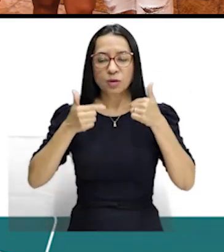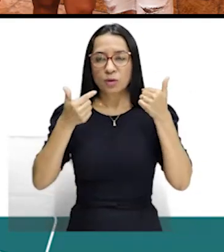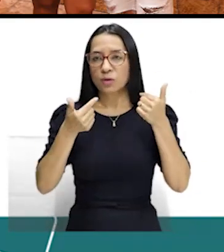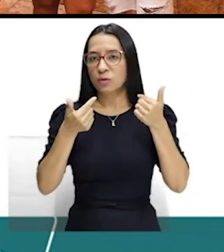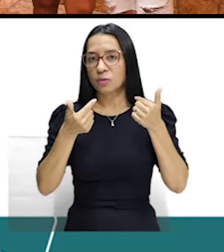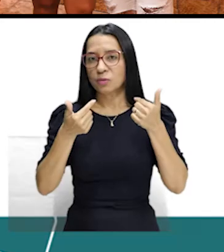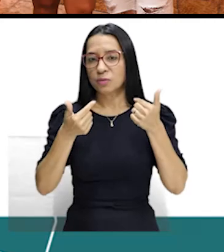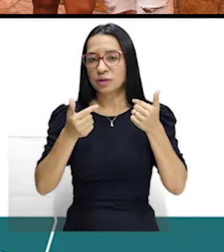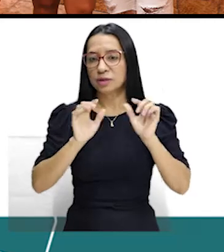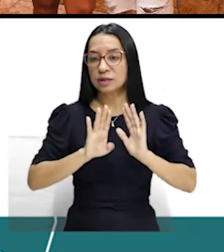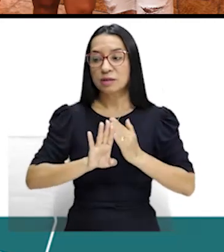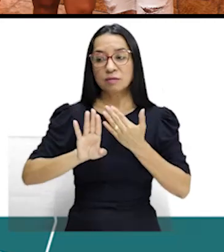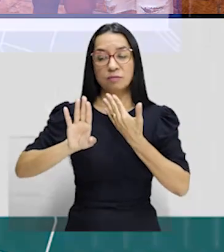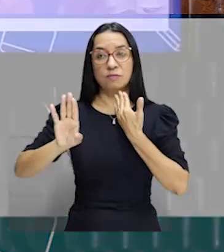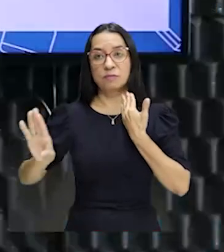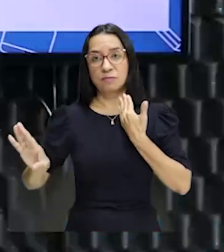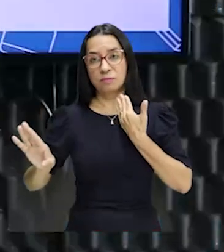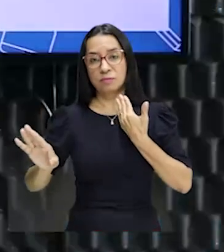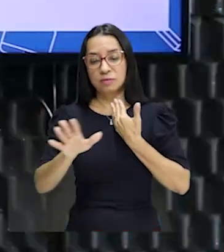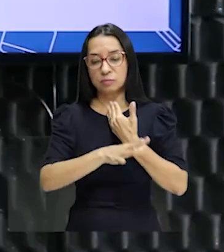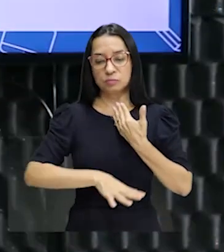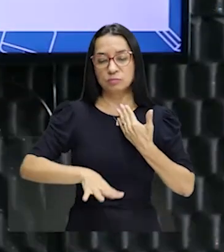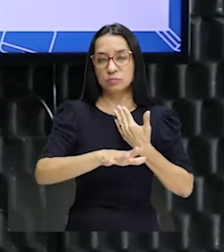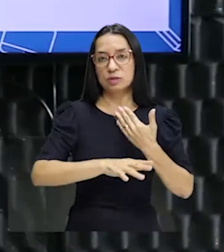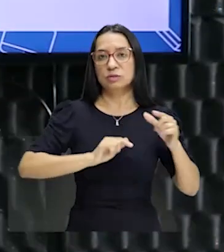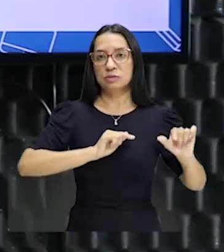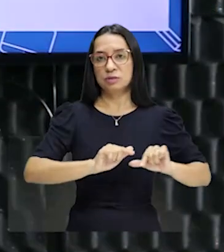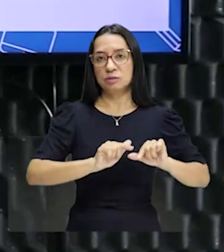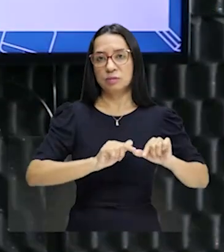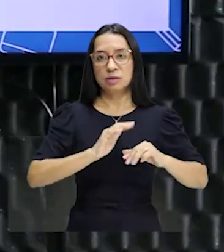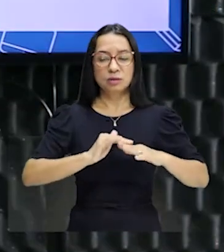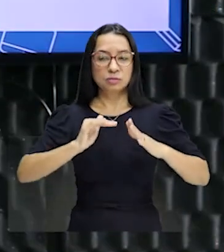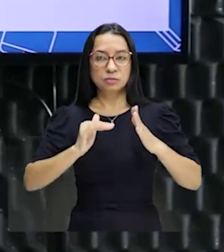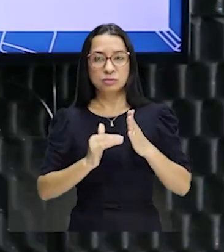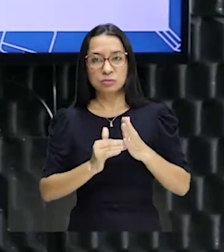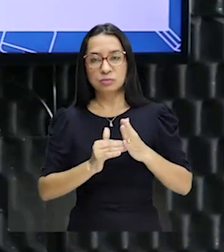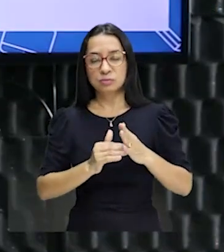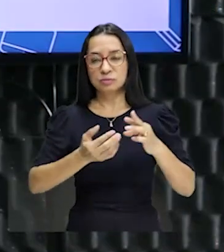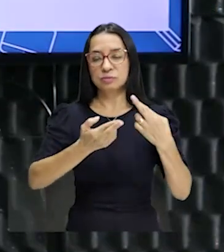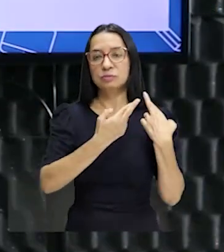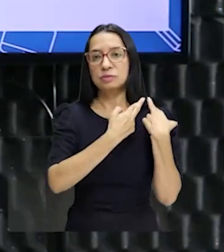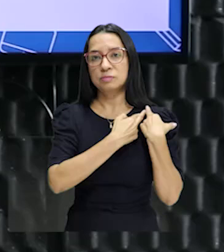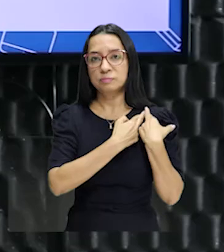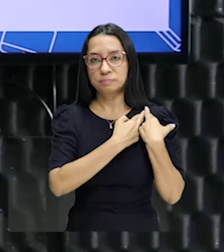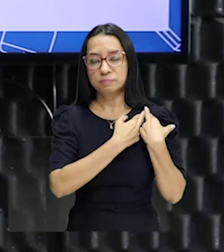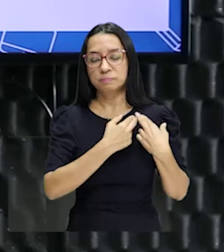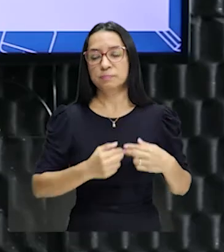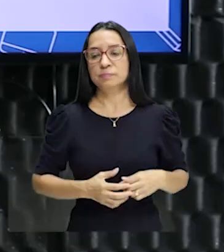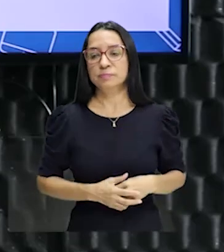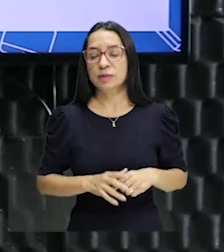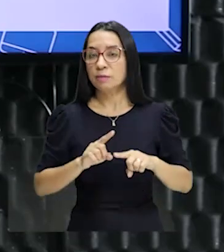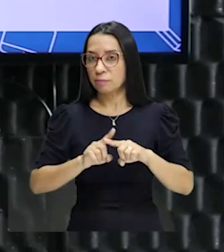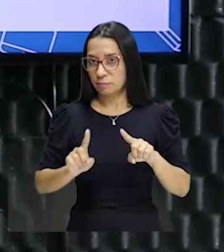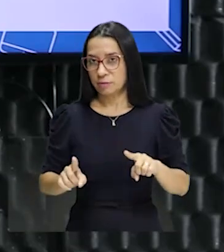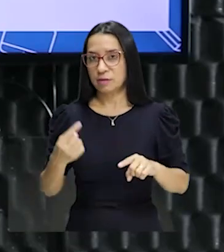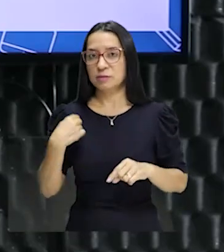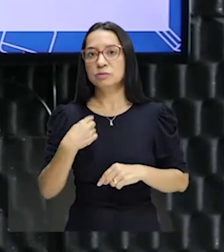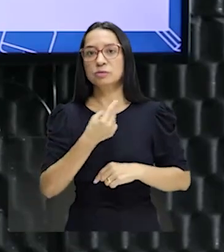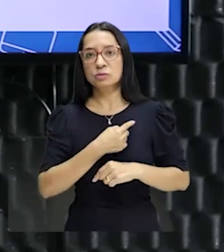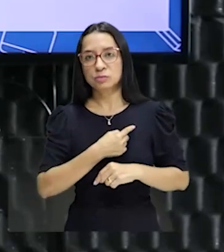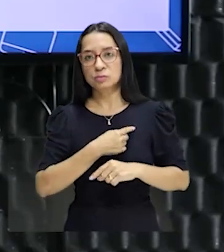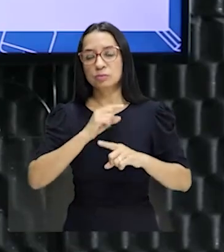junto fora desse ambiente aqui de trabalho. Todos nós com as nossas responsabilidades. Mas nós somos